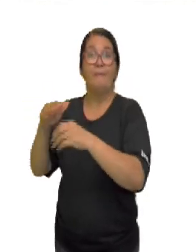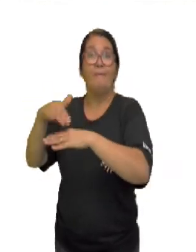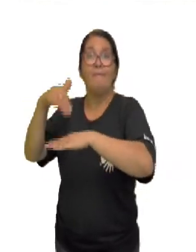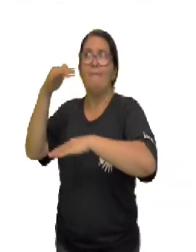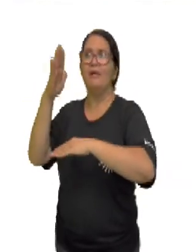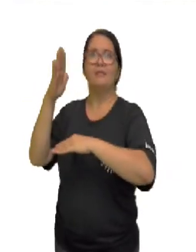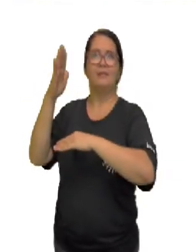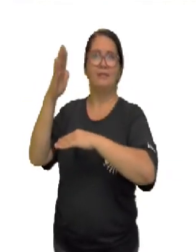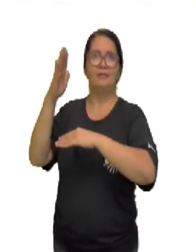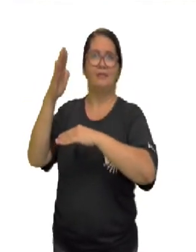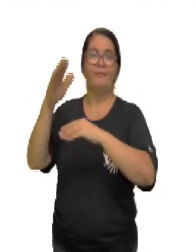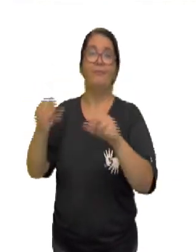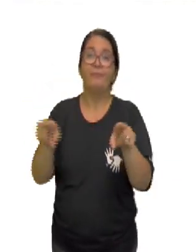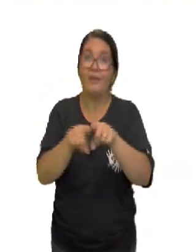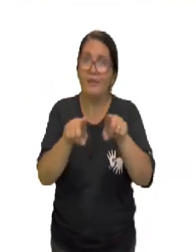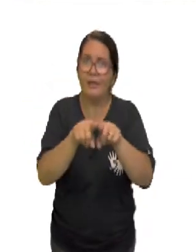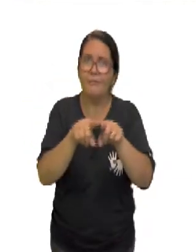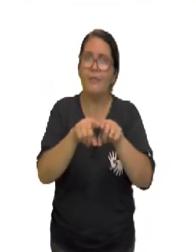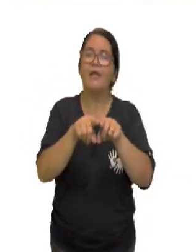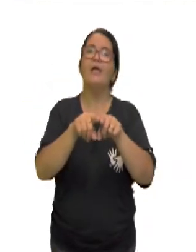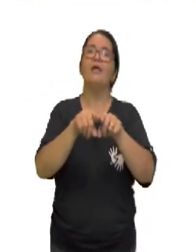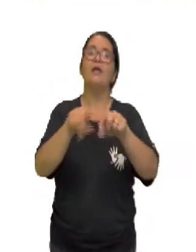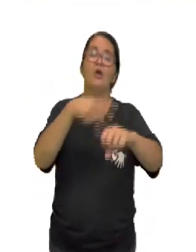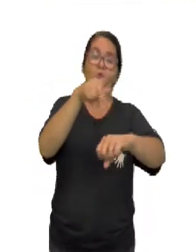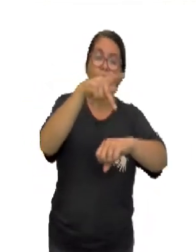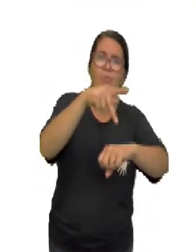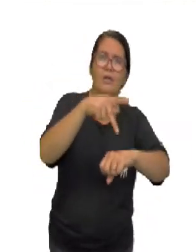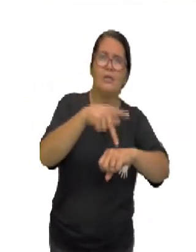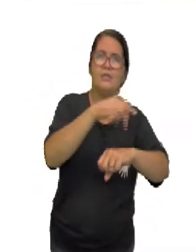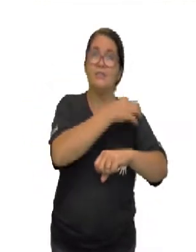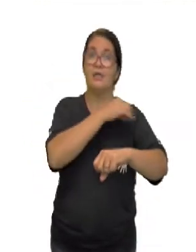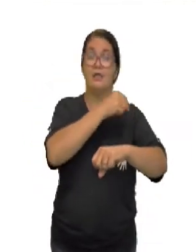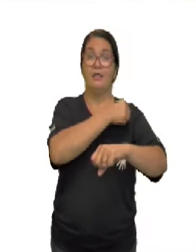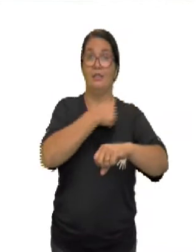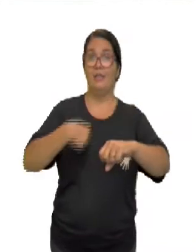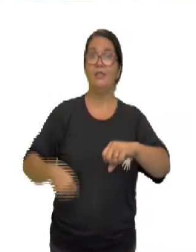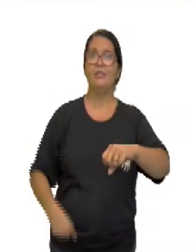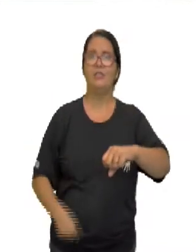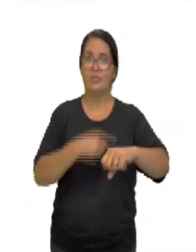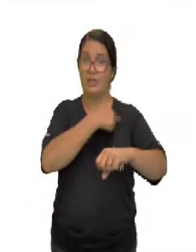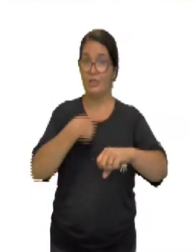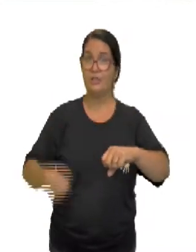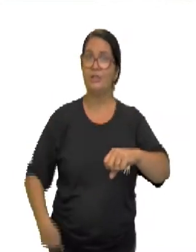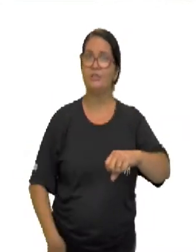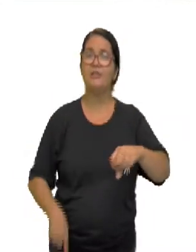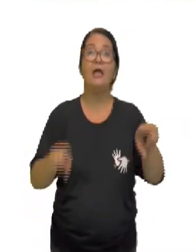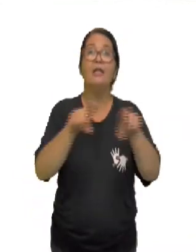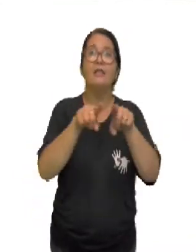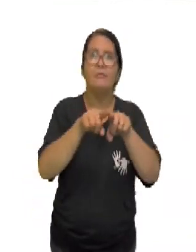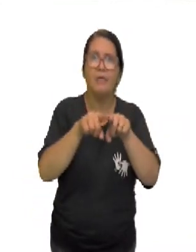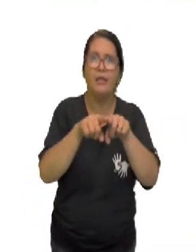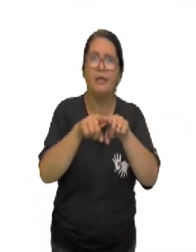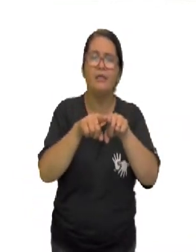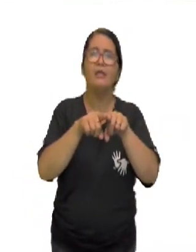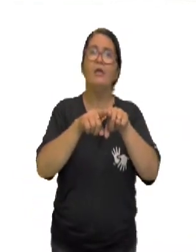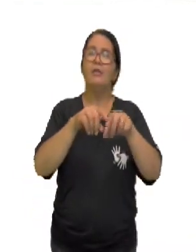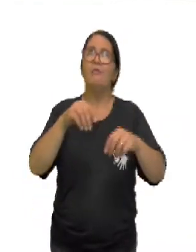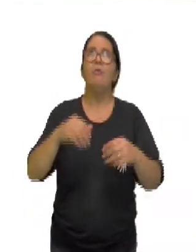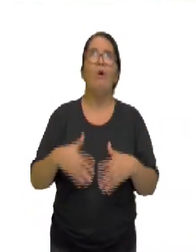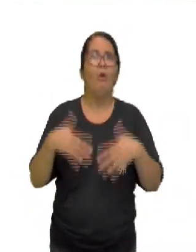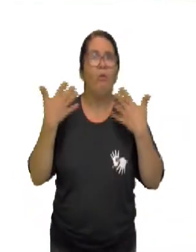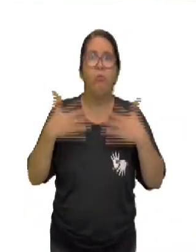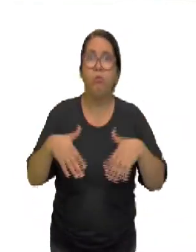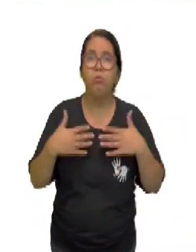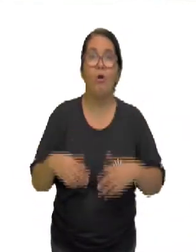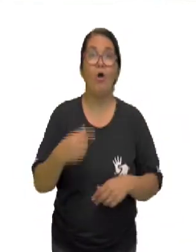país super populoso. Tem 1 bilhão e 300 milhões